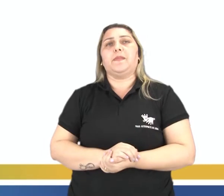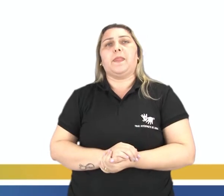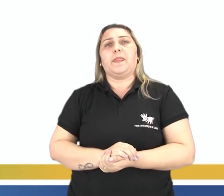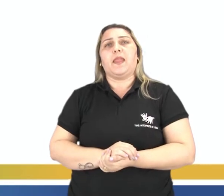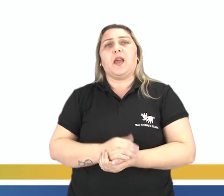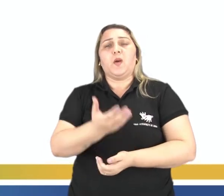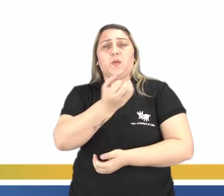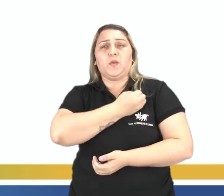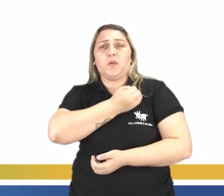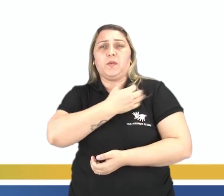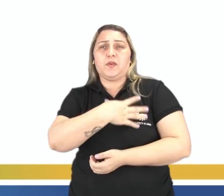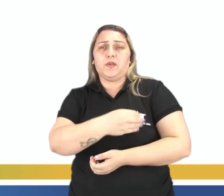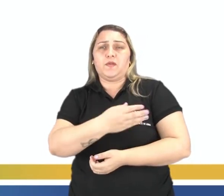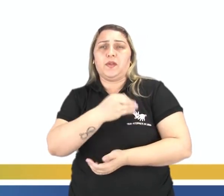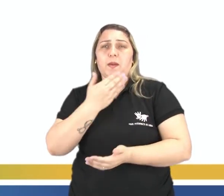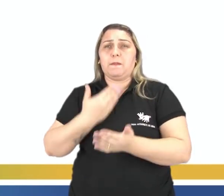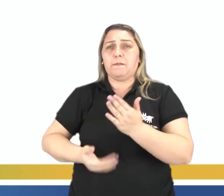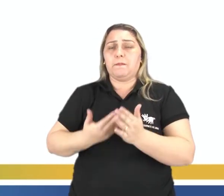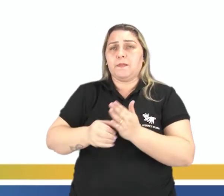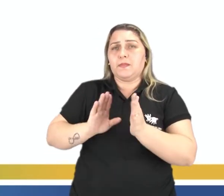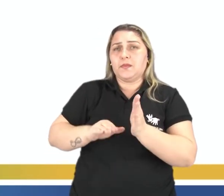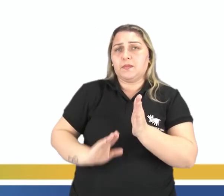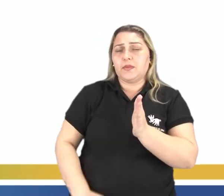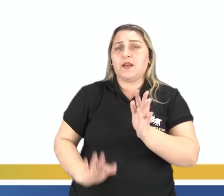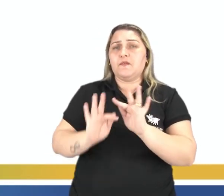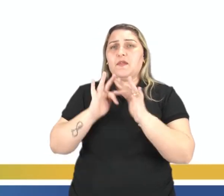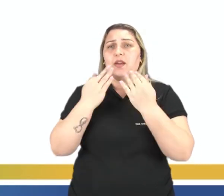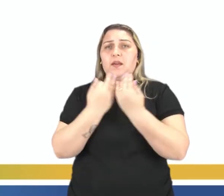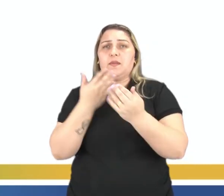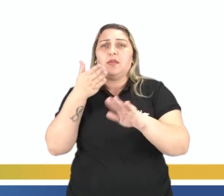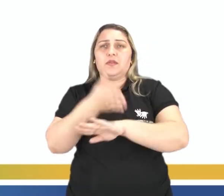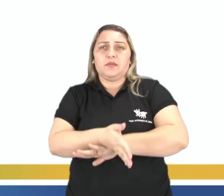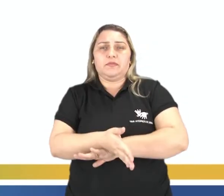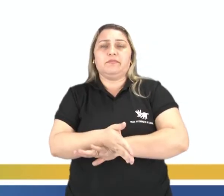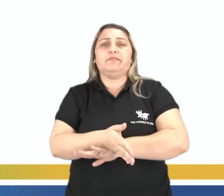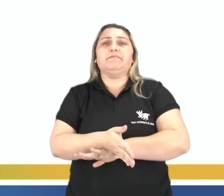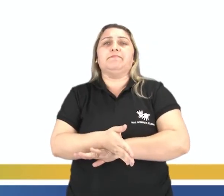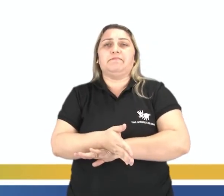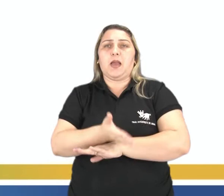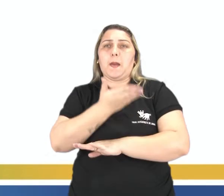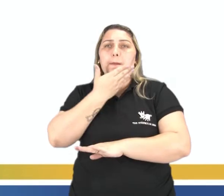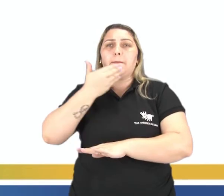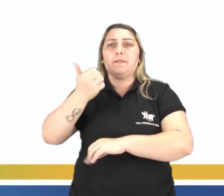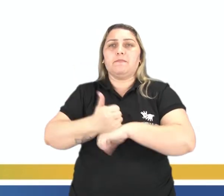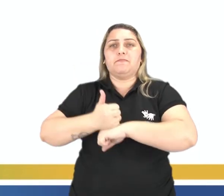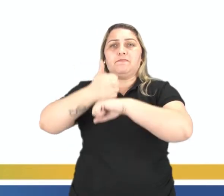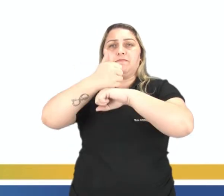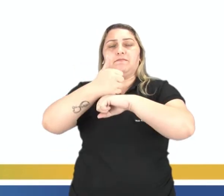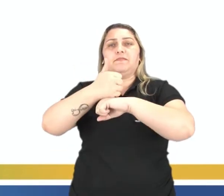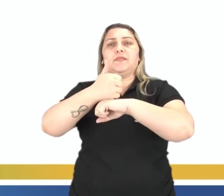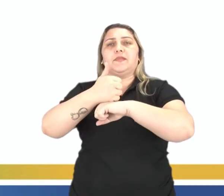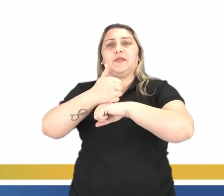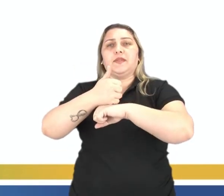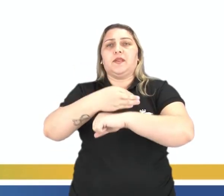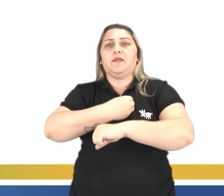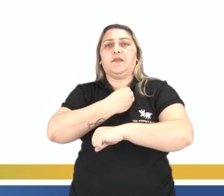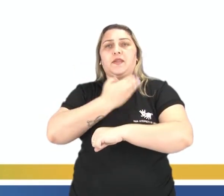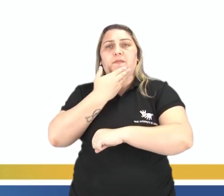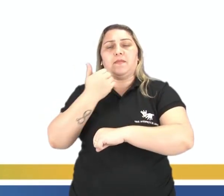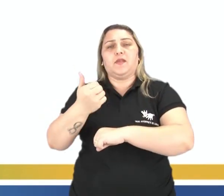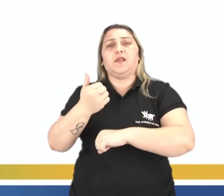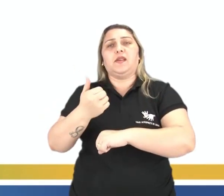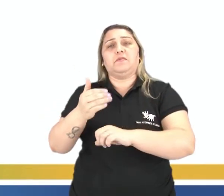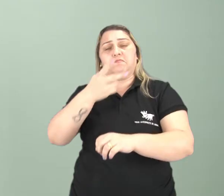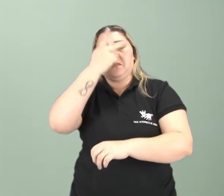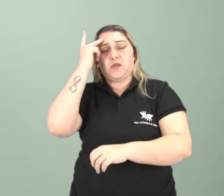que o número de filhos cai à medida que as famílias são atendidas com serviços de melhor qualidade e elevam o padrão de vida. Então, quando